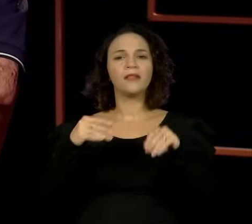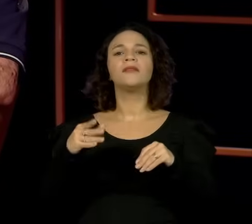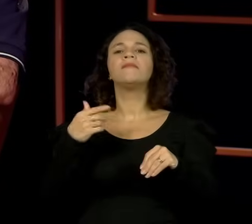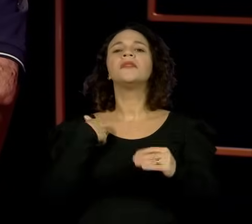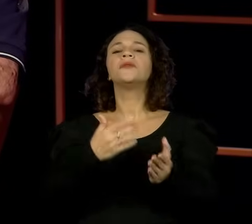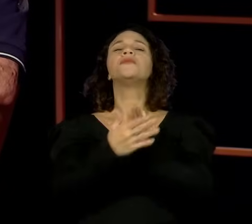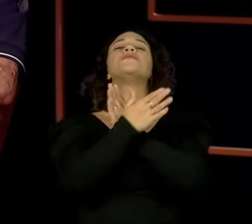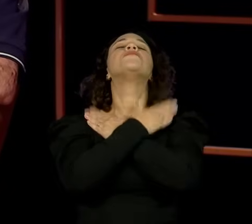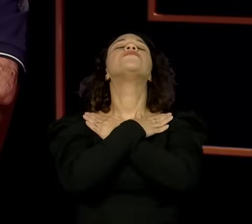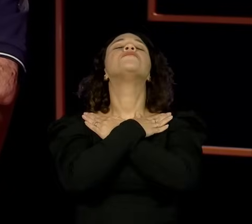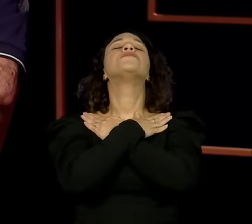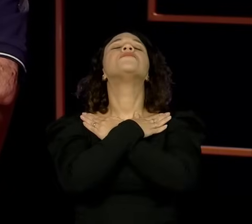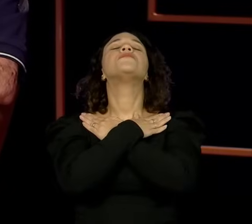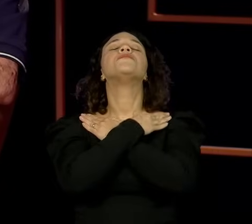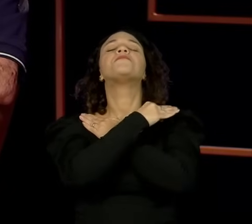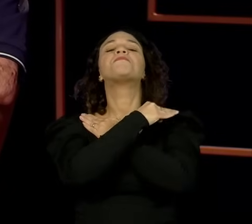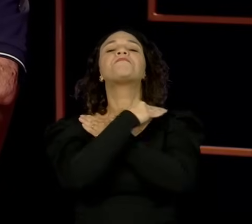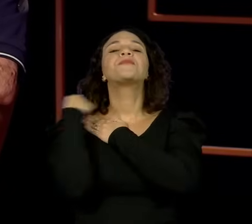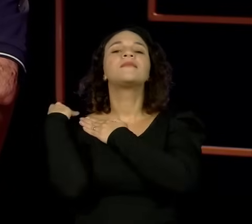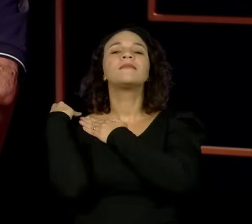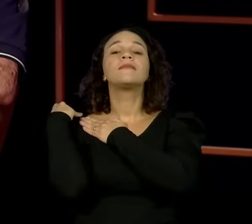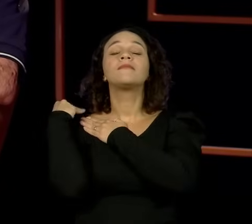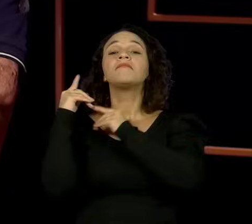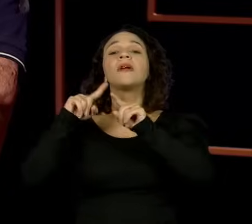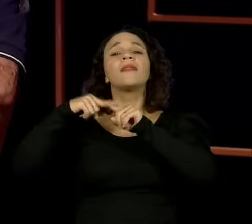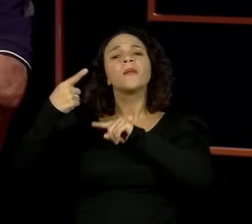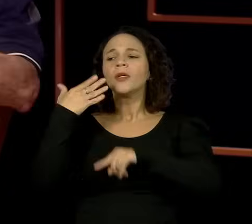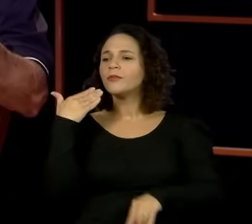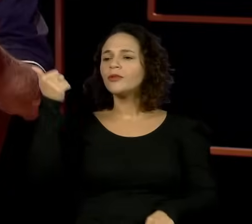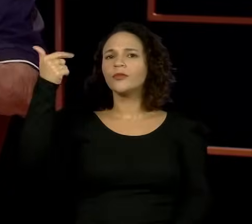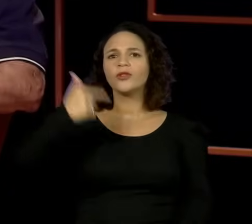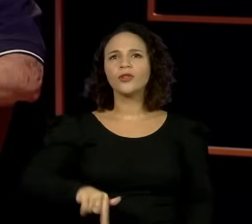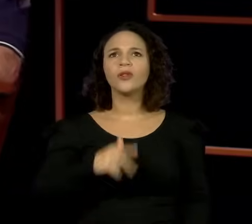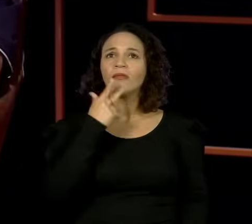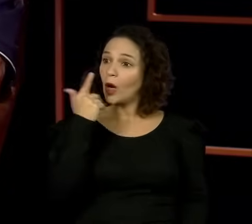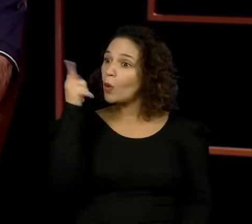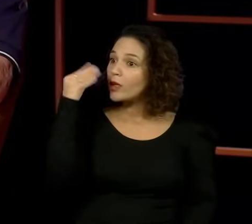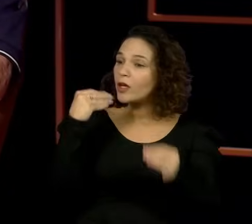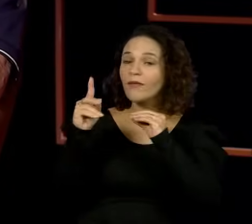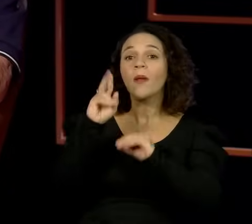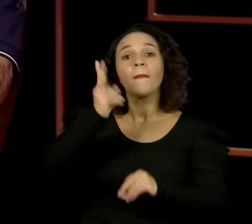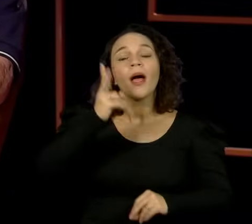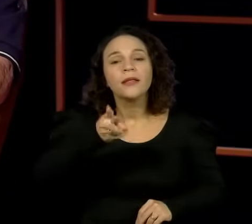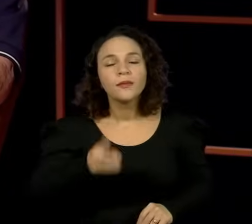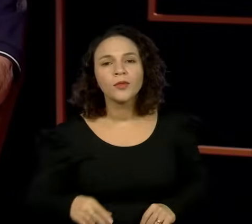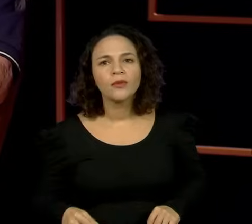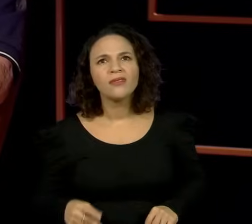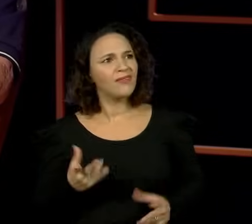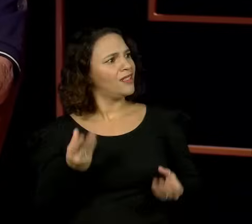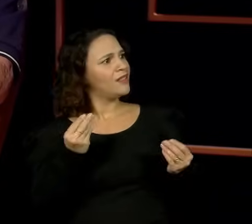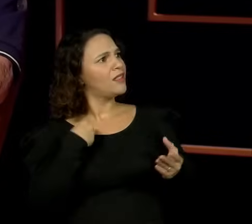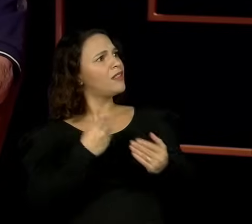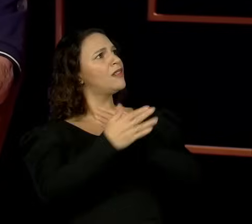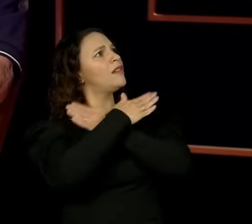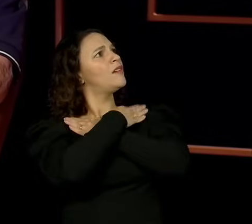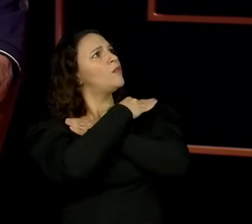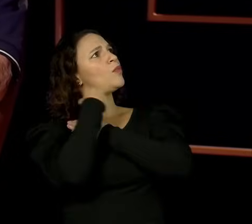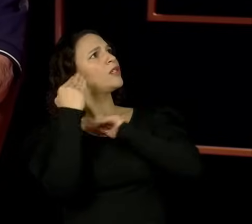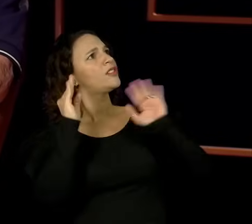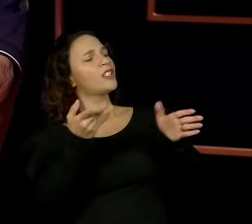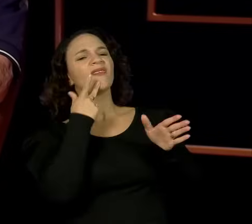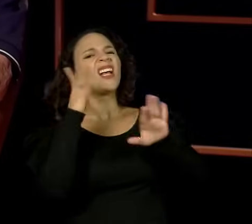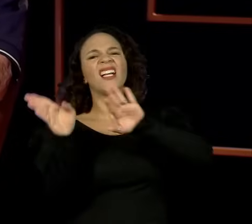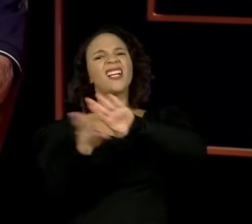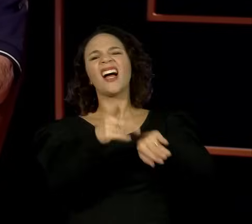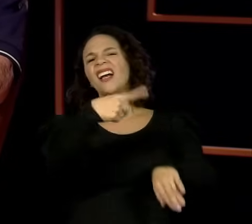caixão. Um tempo depois, Cassiano me chama. Eu falei, opa, outra novela? Não, o mesmo. Como, eu já morri? Não esquece,